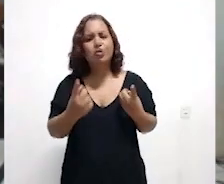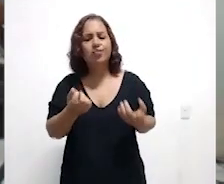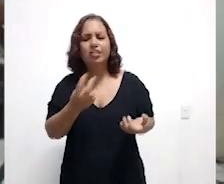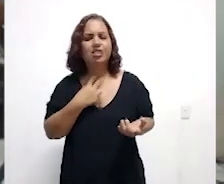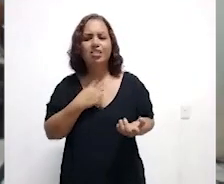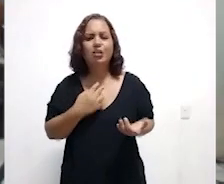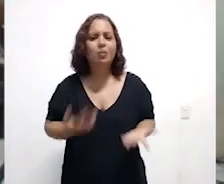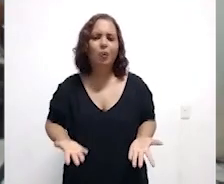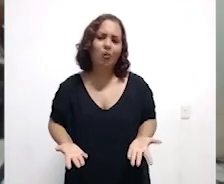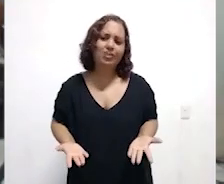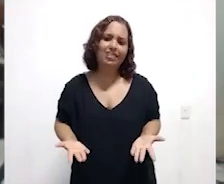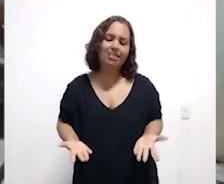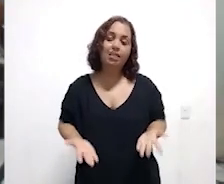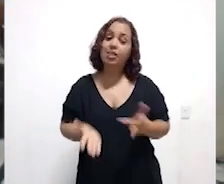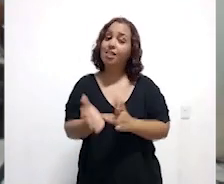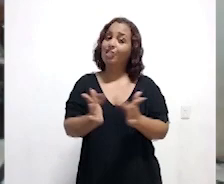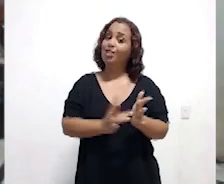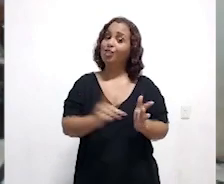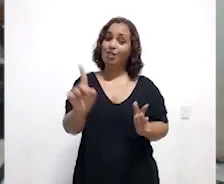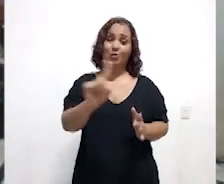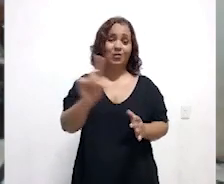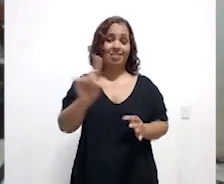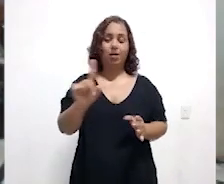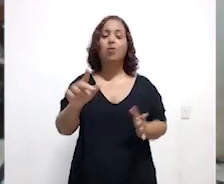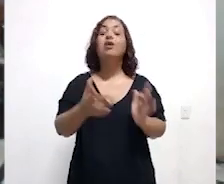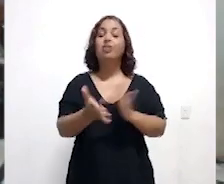Jesus não. Jesus age.